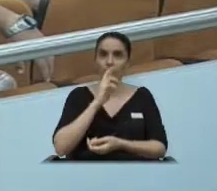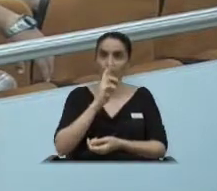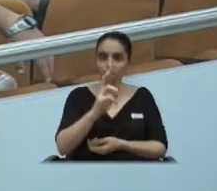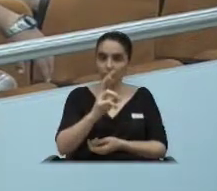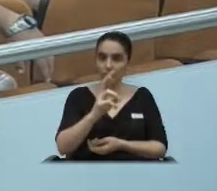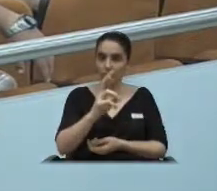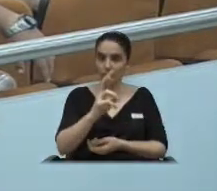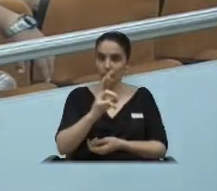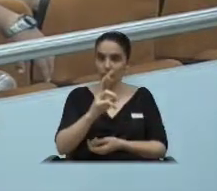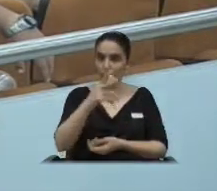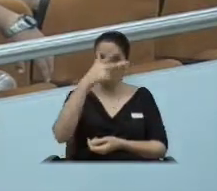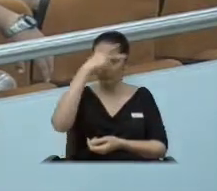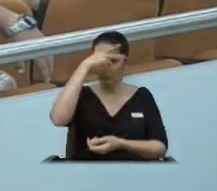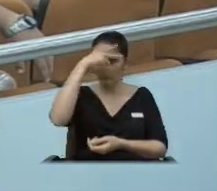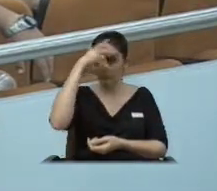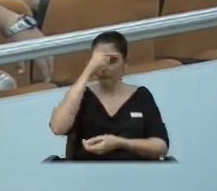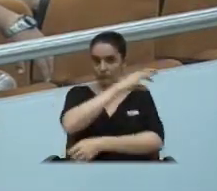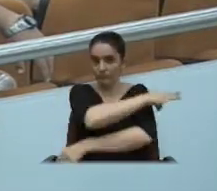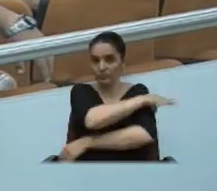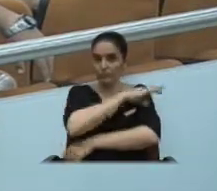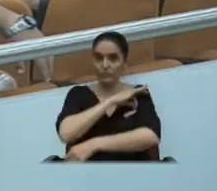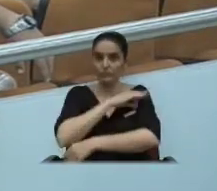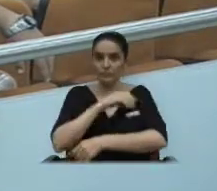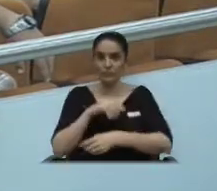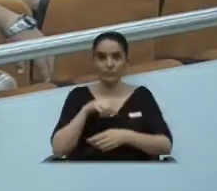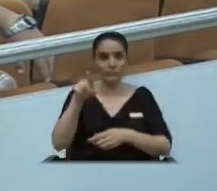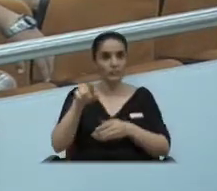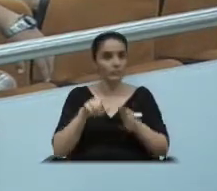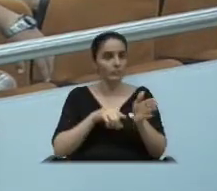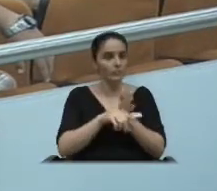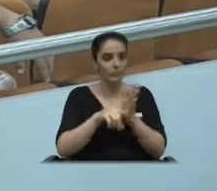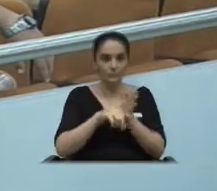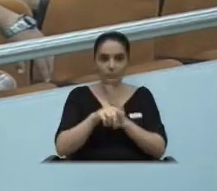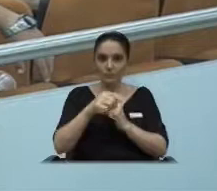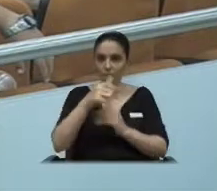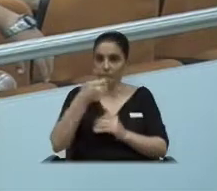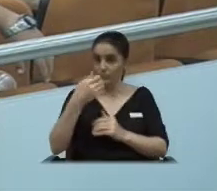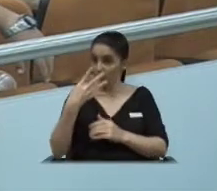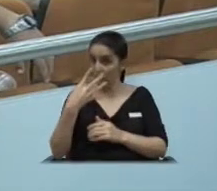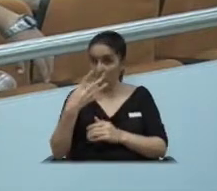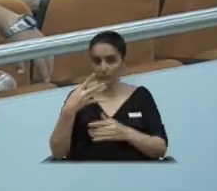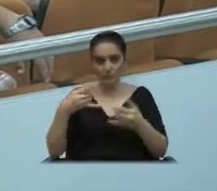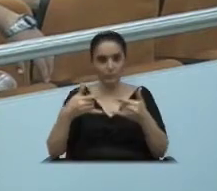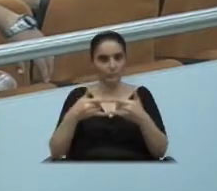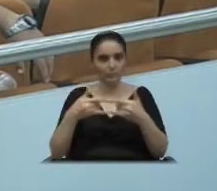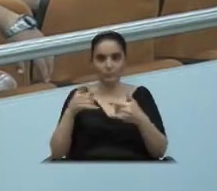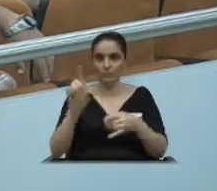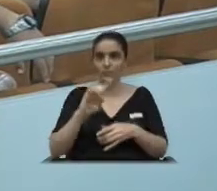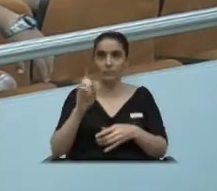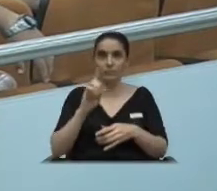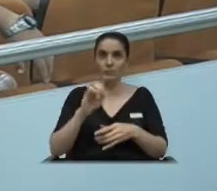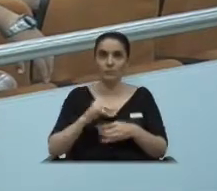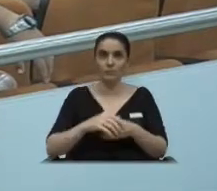que o prefeito nos fez. O senhor não precisa procurar os 14 usuários, não, que usam as 14 passagens, não precisa pesquisa nenhuma, estão